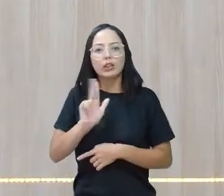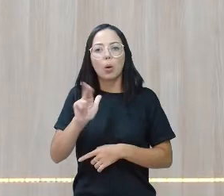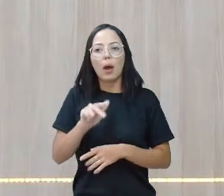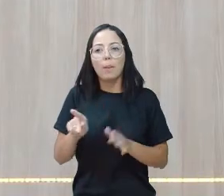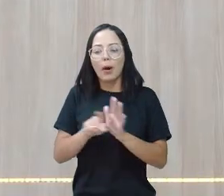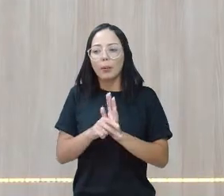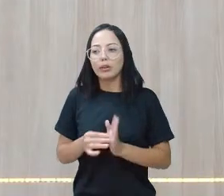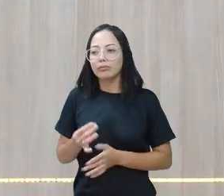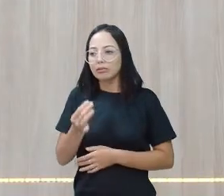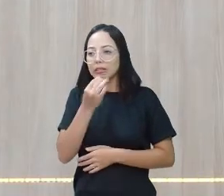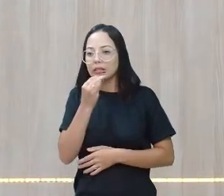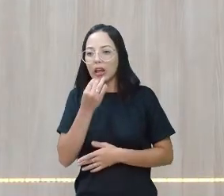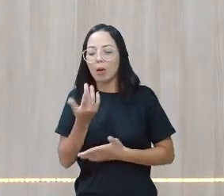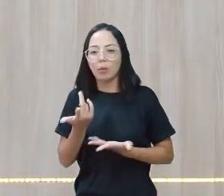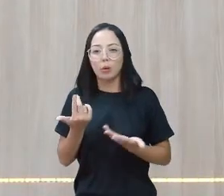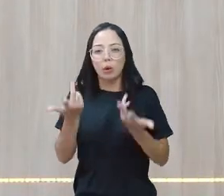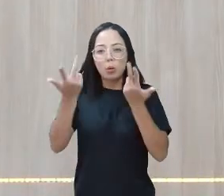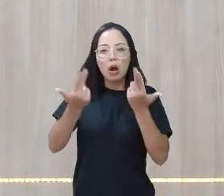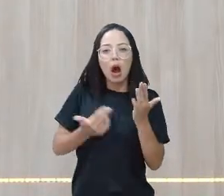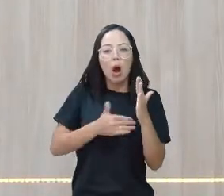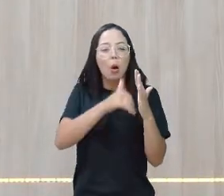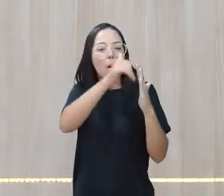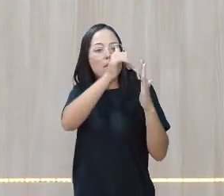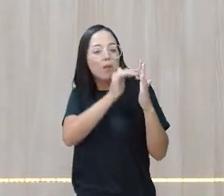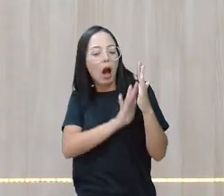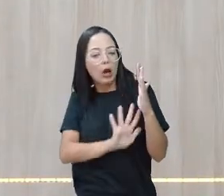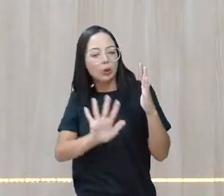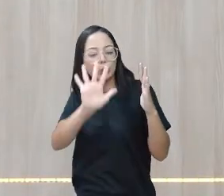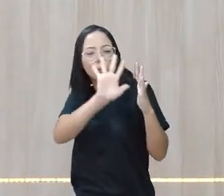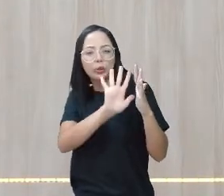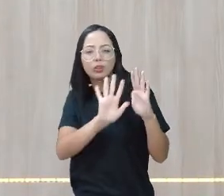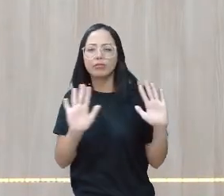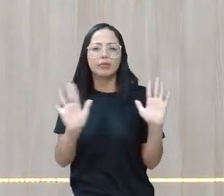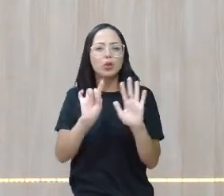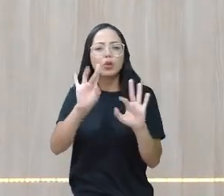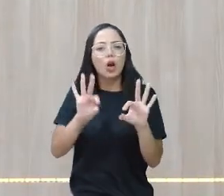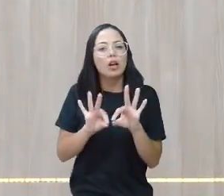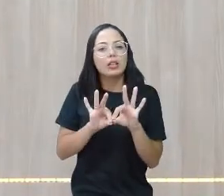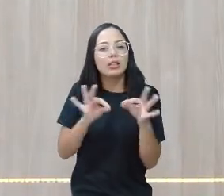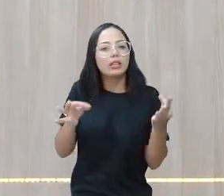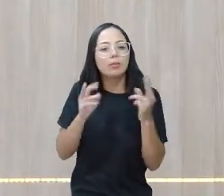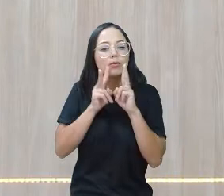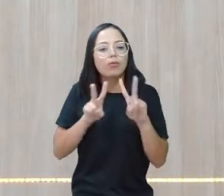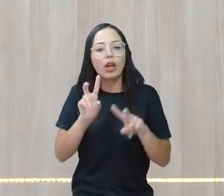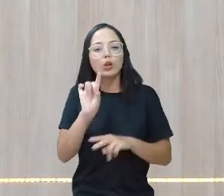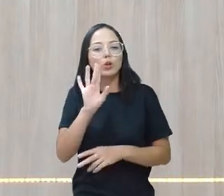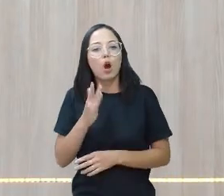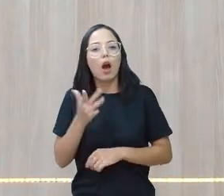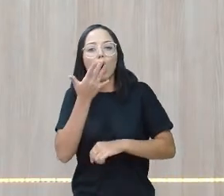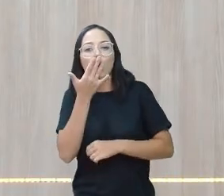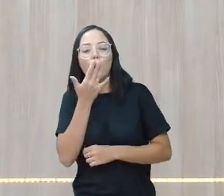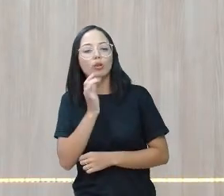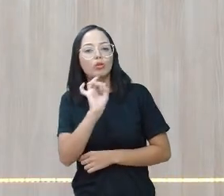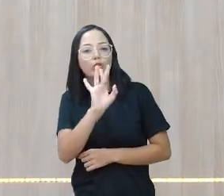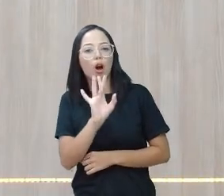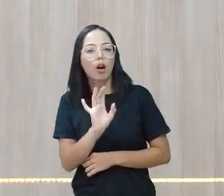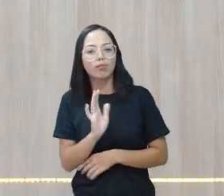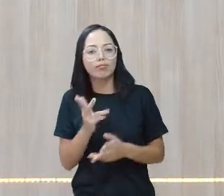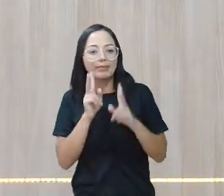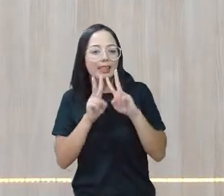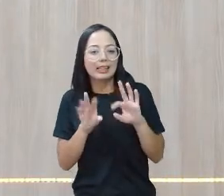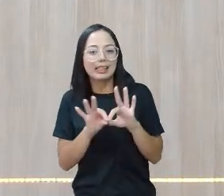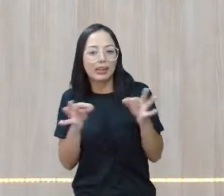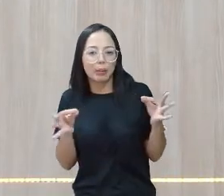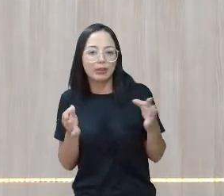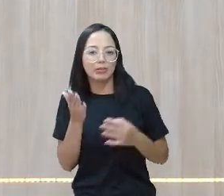cheia de, como se fosse uma obra de arte surrealista, não. Ele vê simplesmente a cor, né? Como uma mancha. Ele